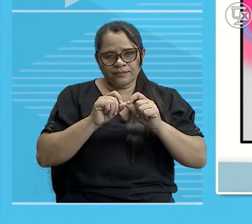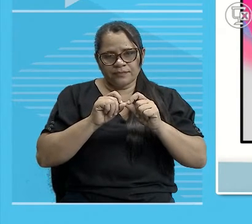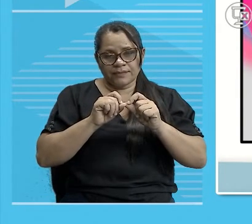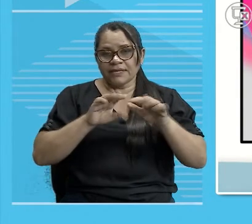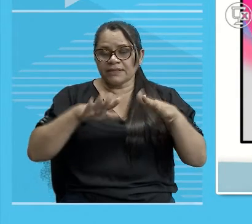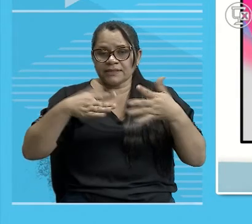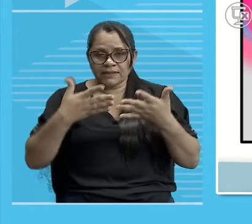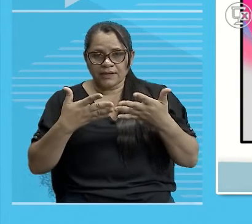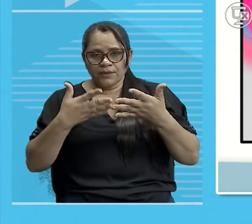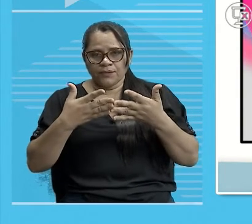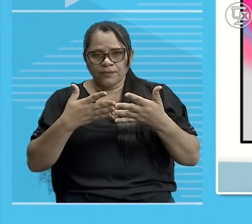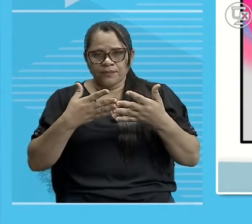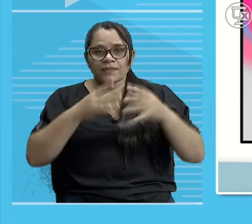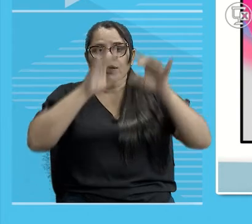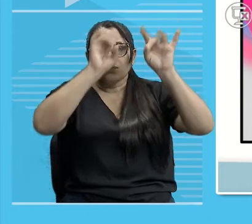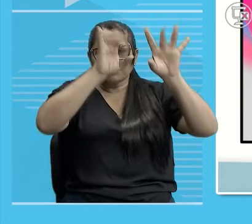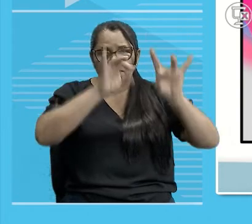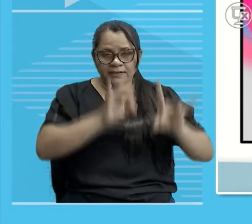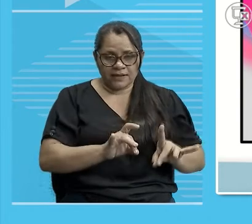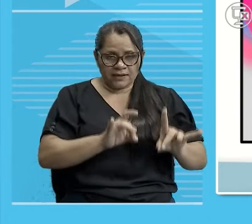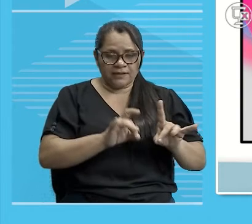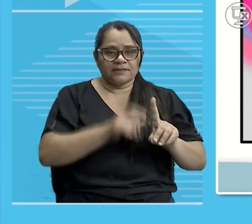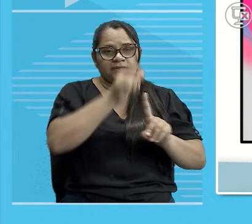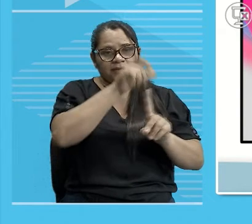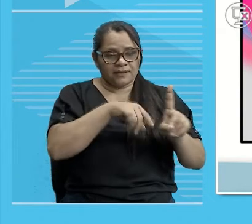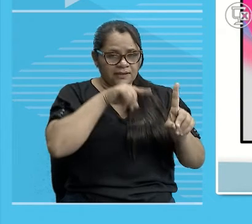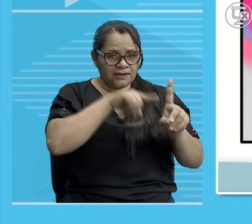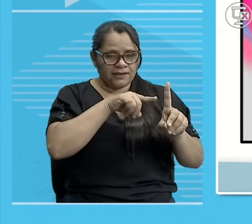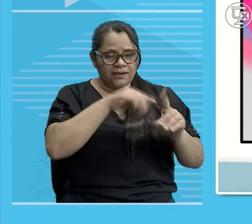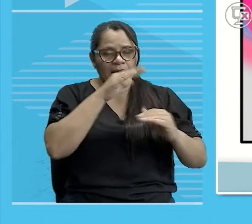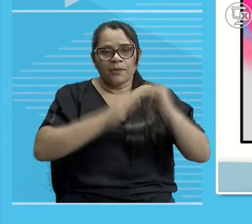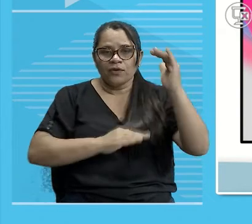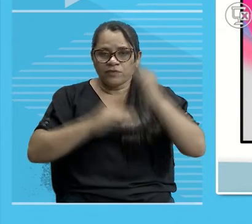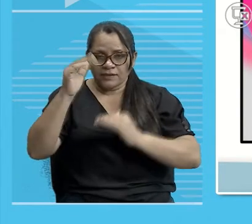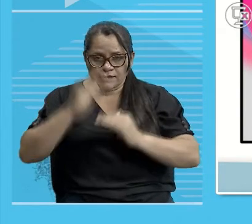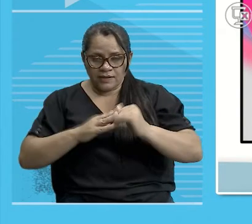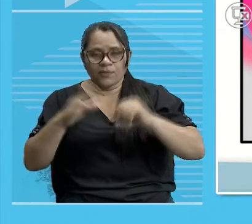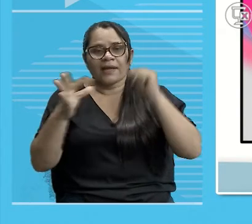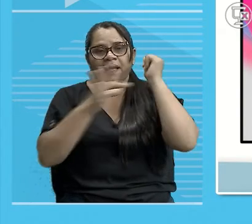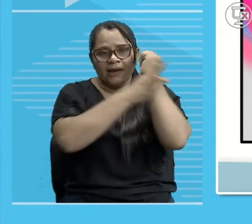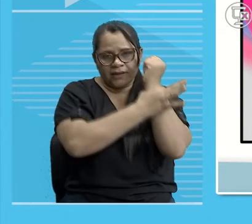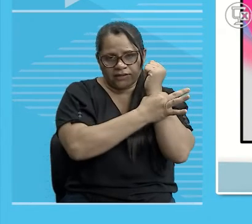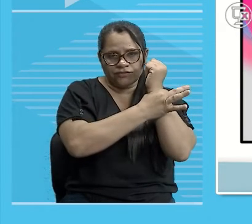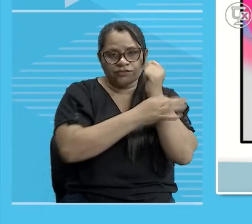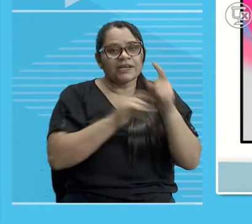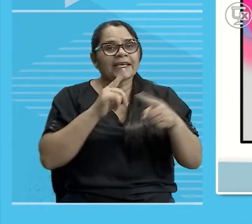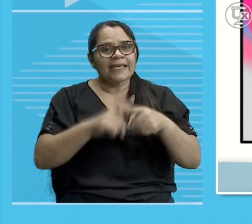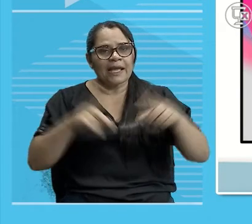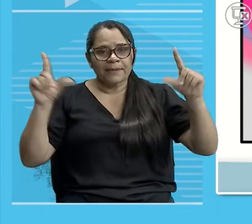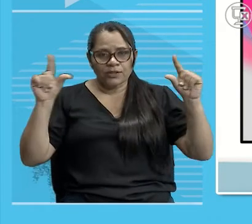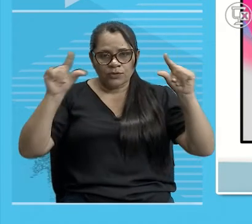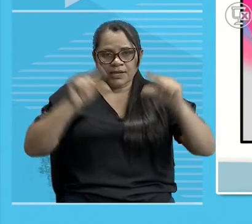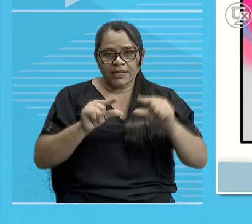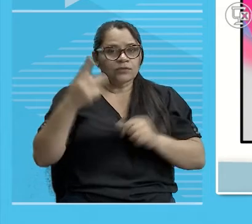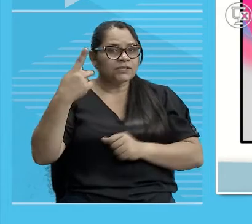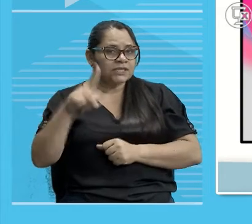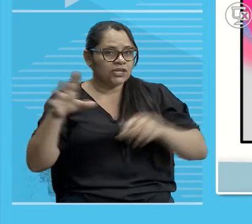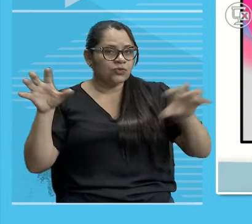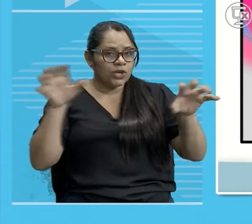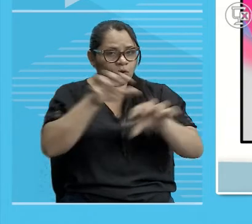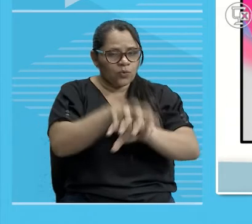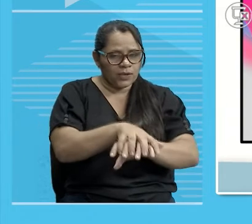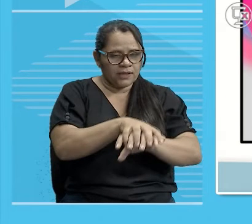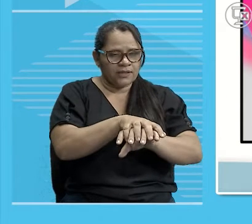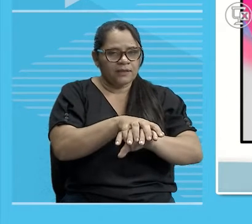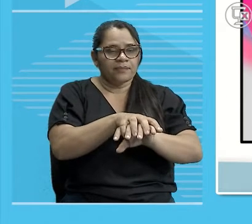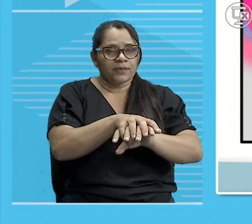então o especialista em inglês ele vai garantir que as minorias sejam incluídas a empresa